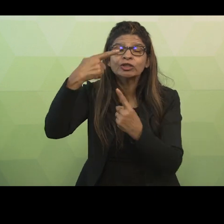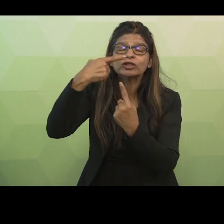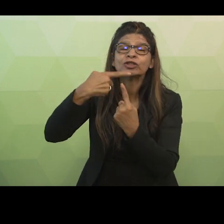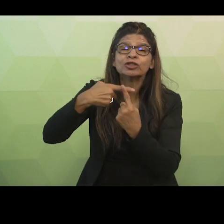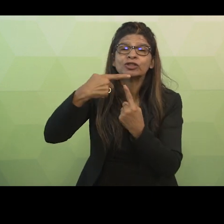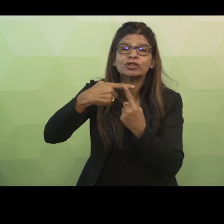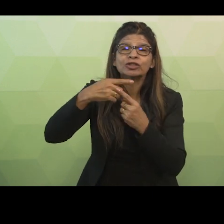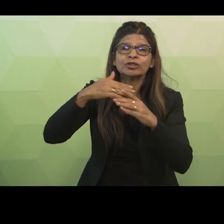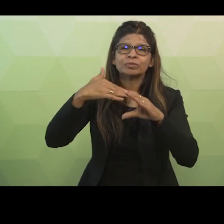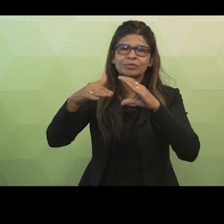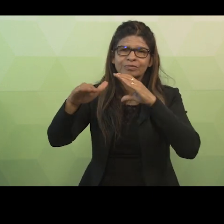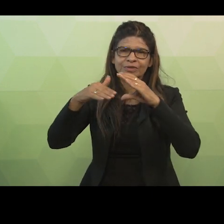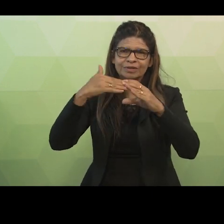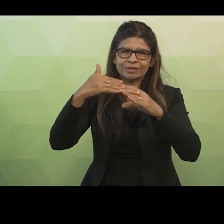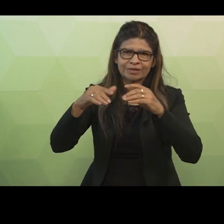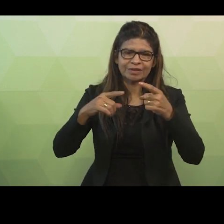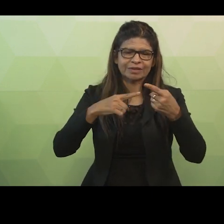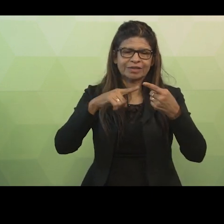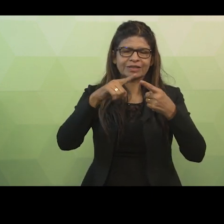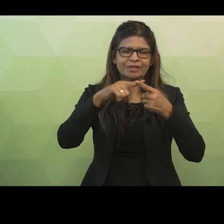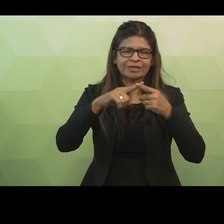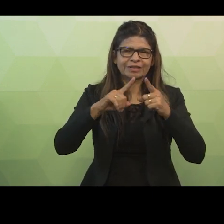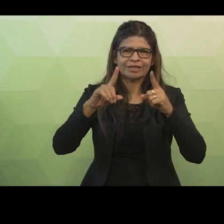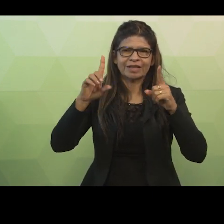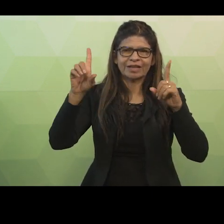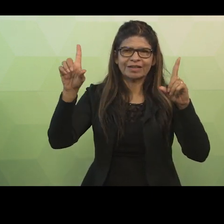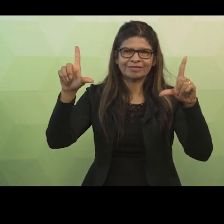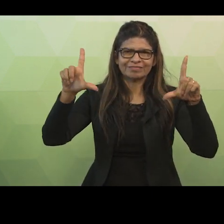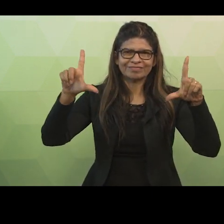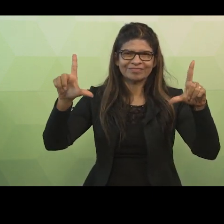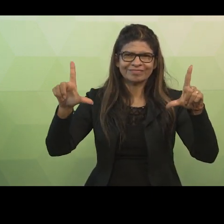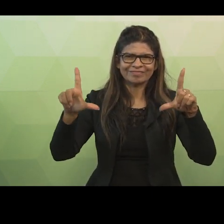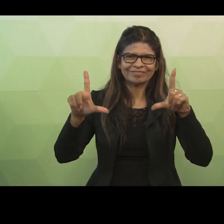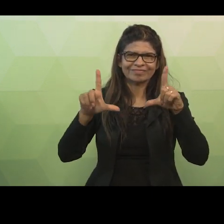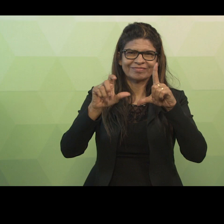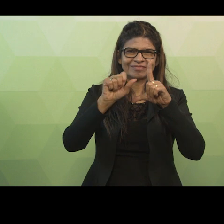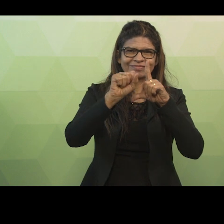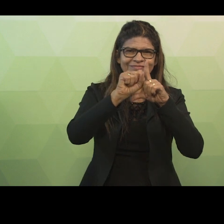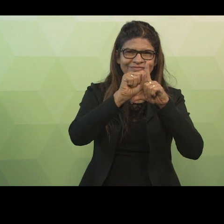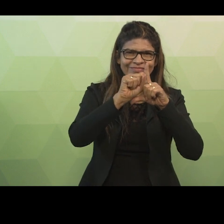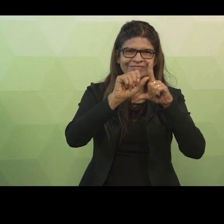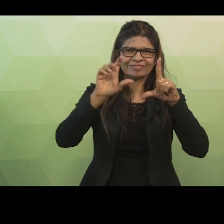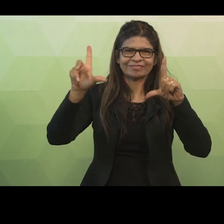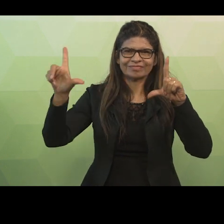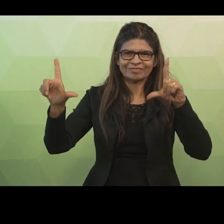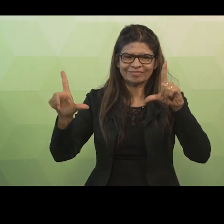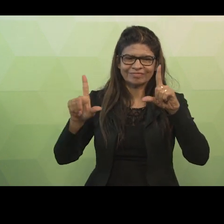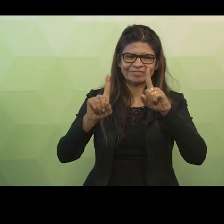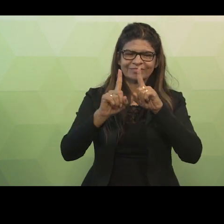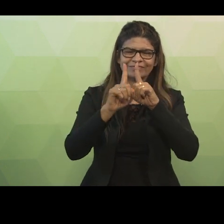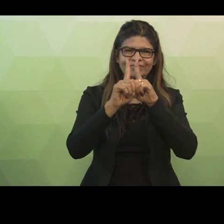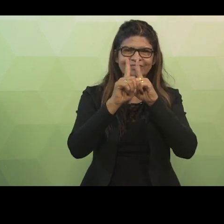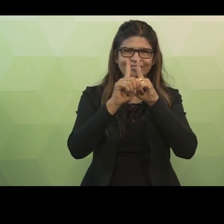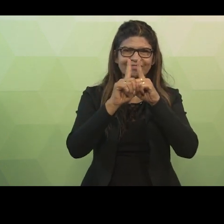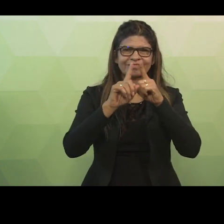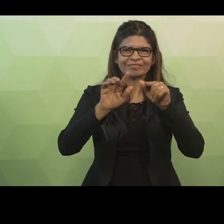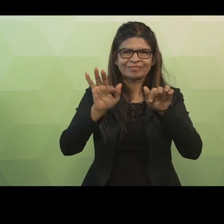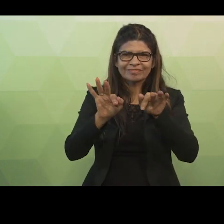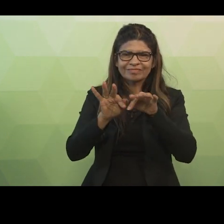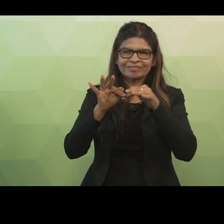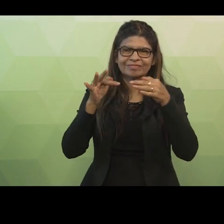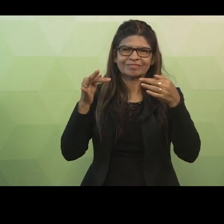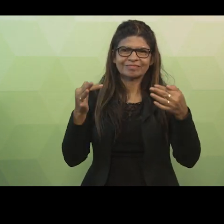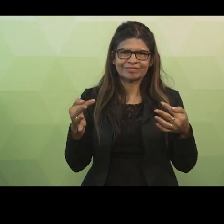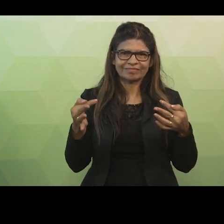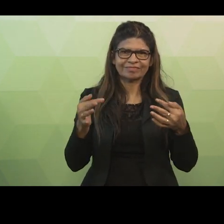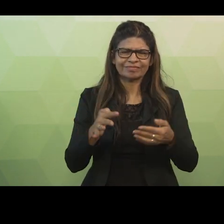simples, síncrona, assíncrona, de retorno ou reflexivas. As mensagens simples